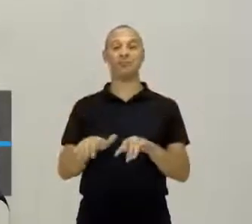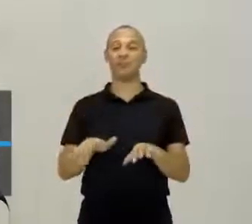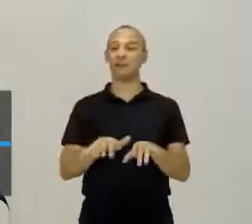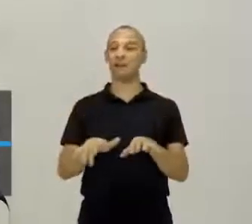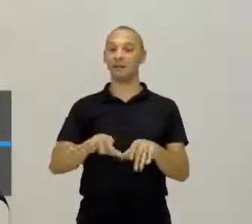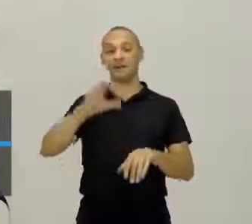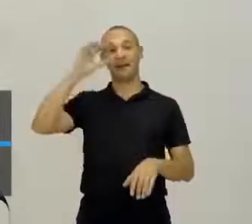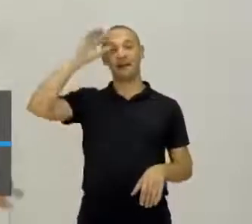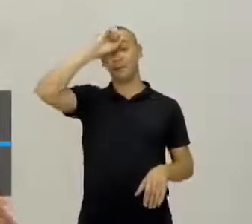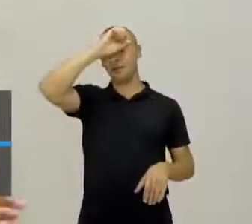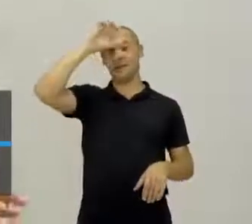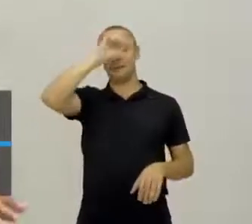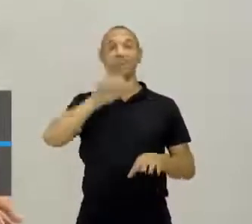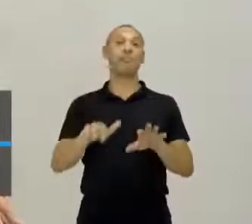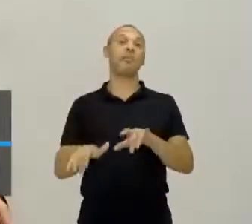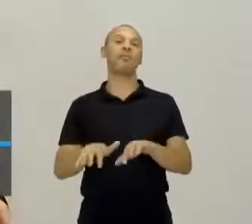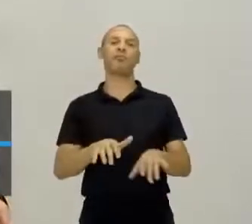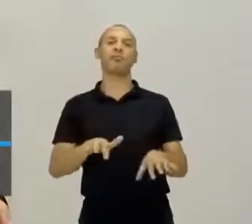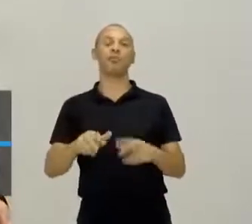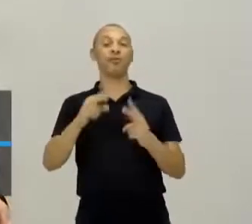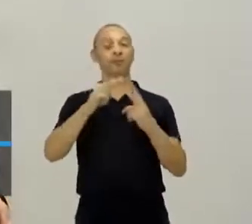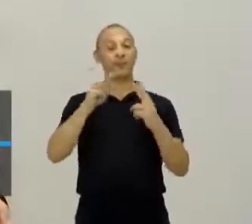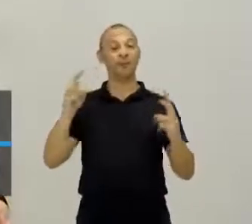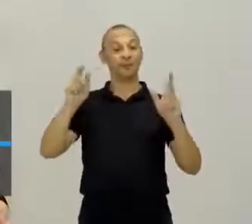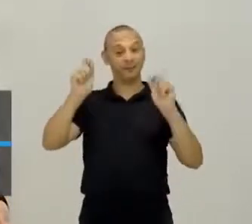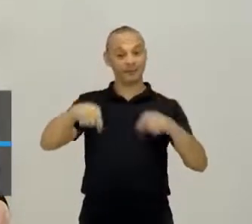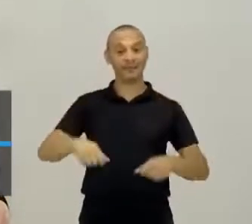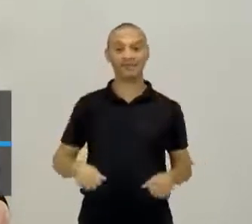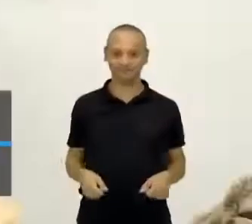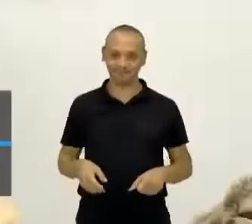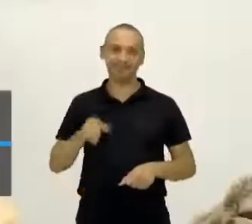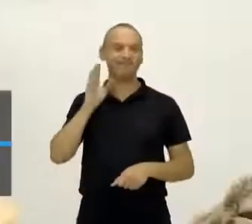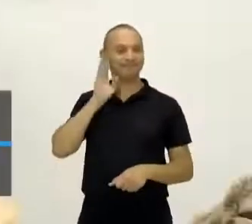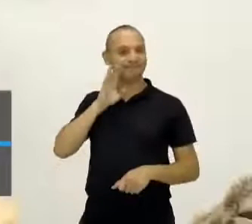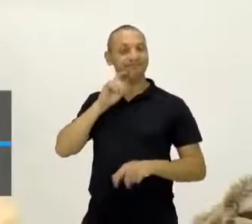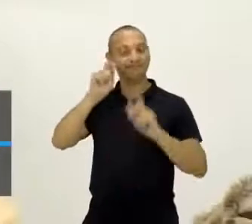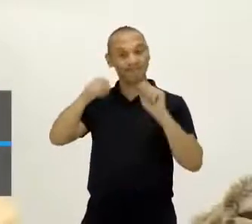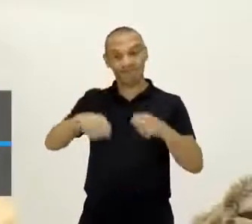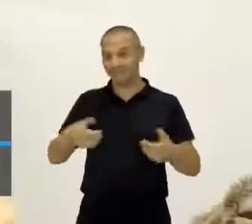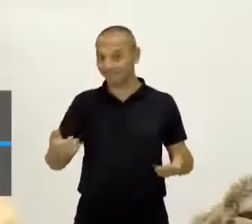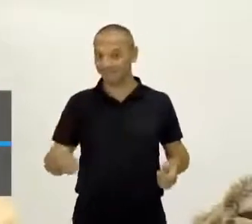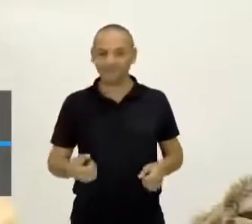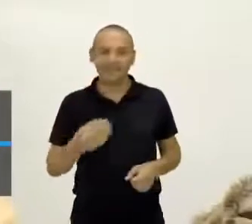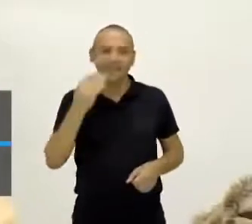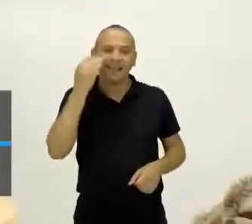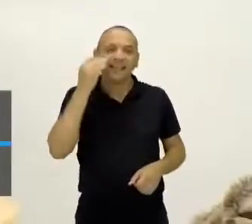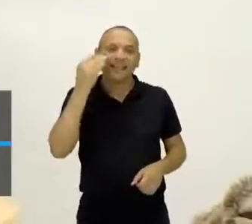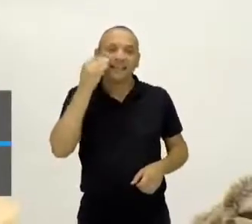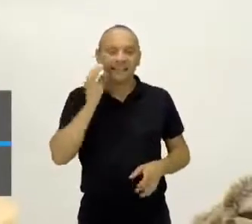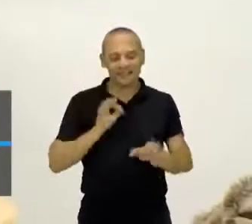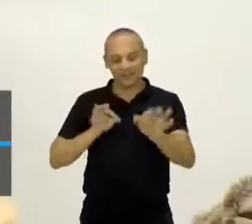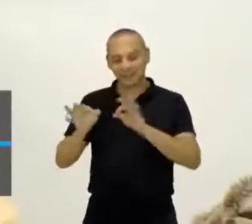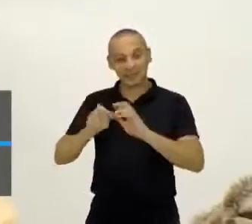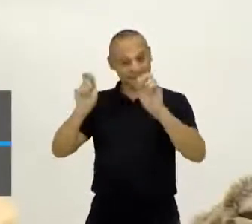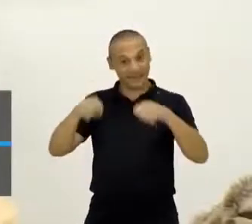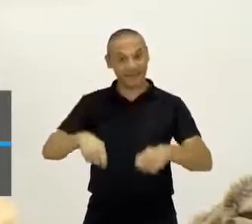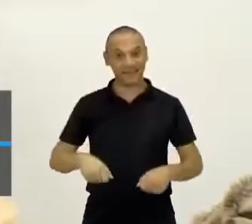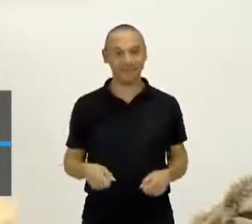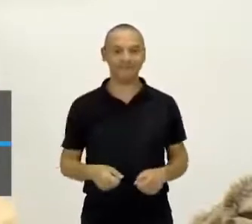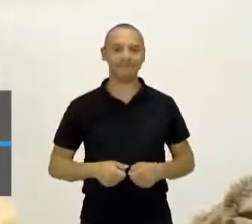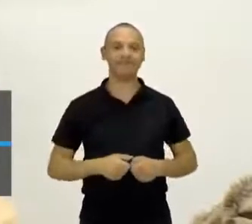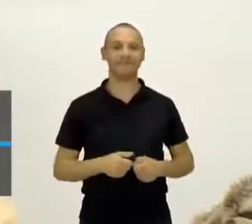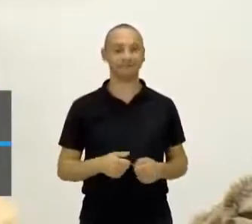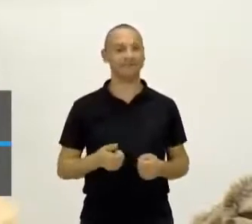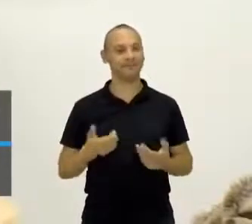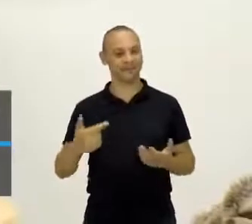aprendendo a tocar virtualmente. Bem Muito legal. bom, né? Então é só tentar procurar algumas coisas diferentes, né? De